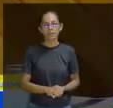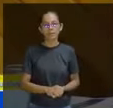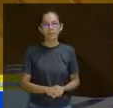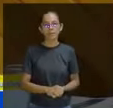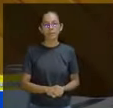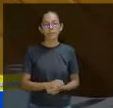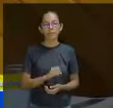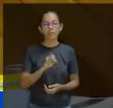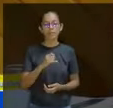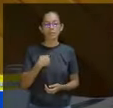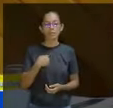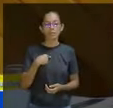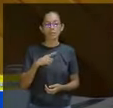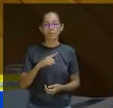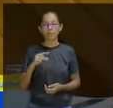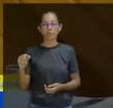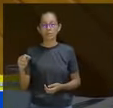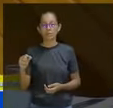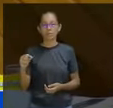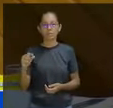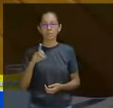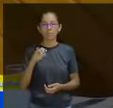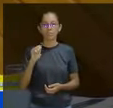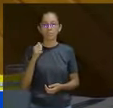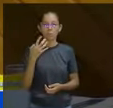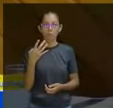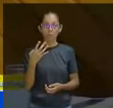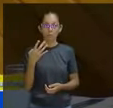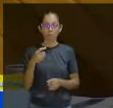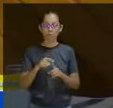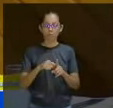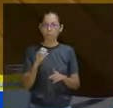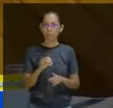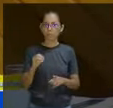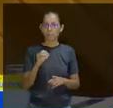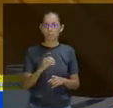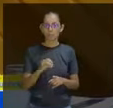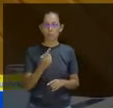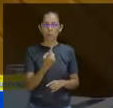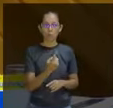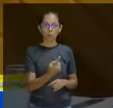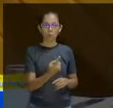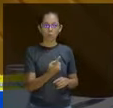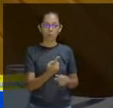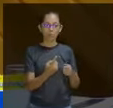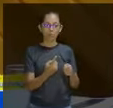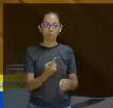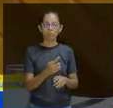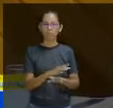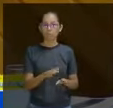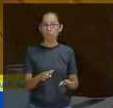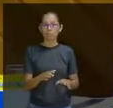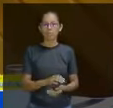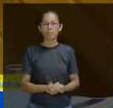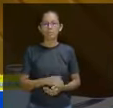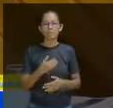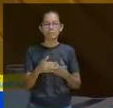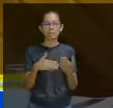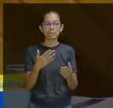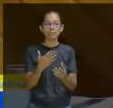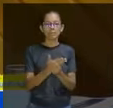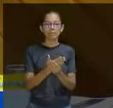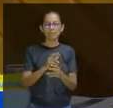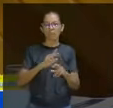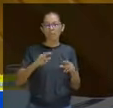4 de outubro, esse tribunal ia contar apenas com um magistrado da vaga da advocacia, o que impediria os julgamentos do processo em